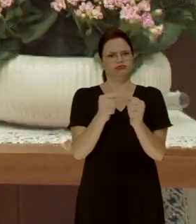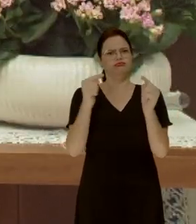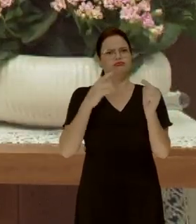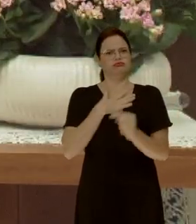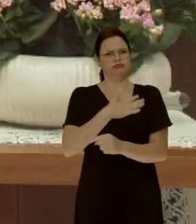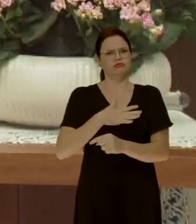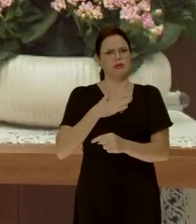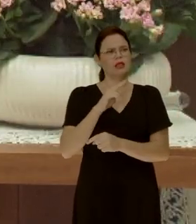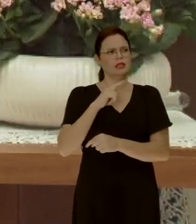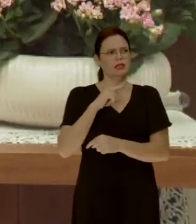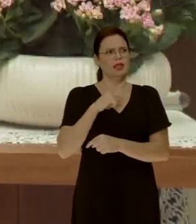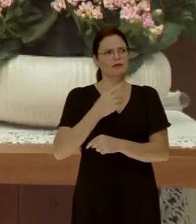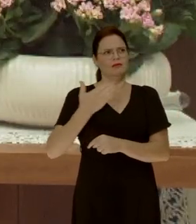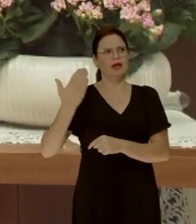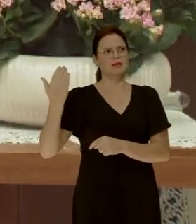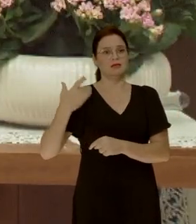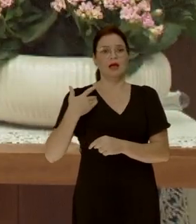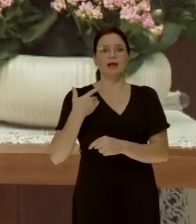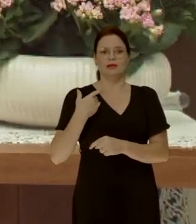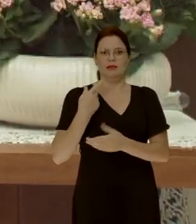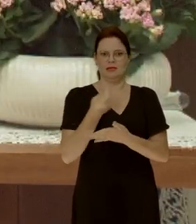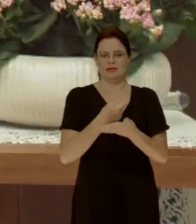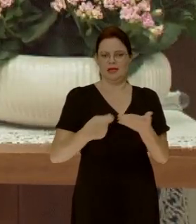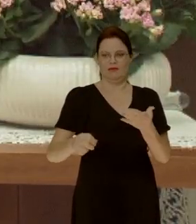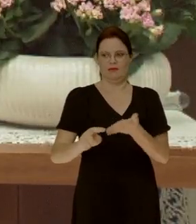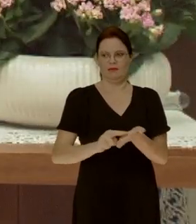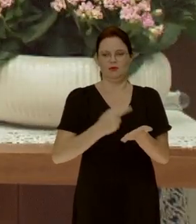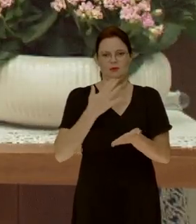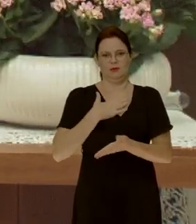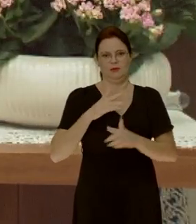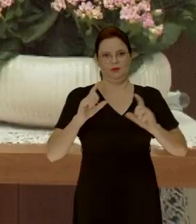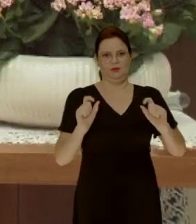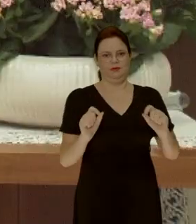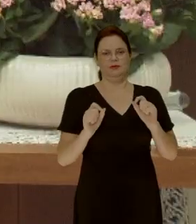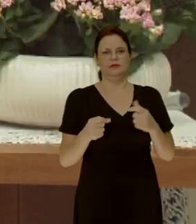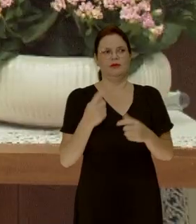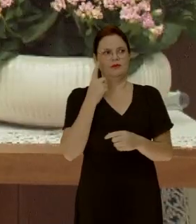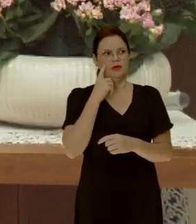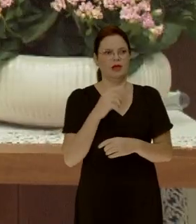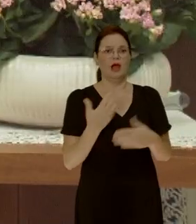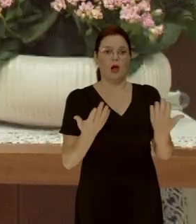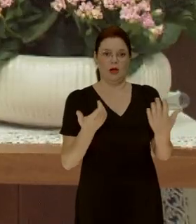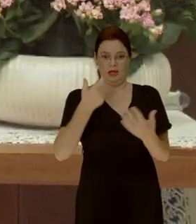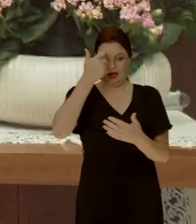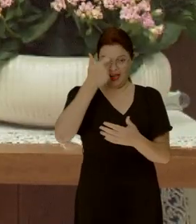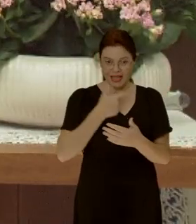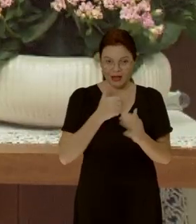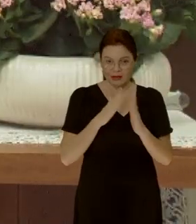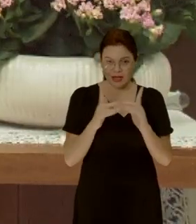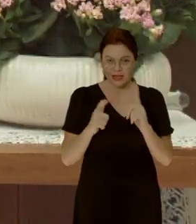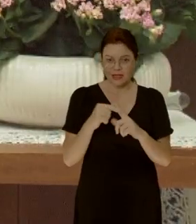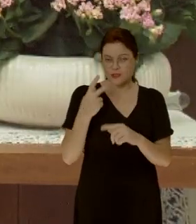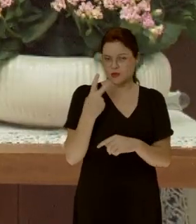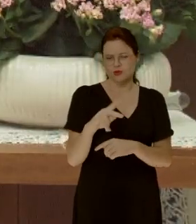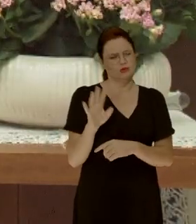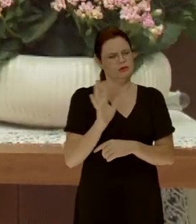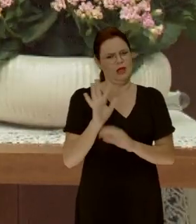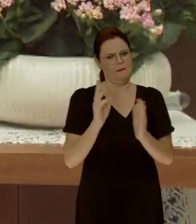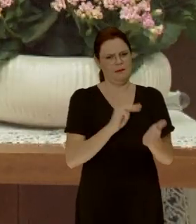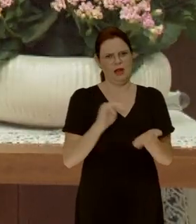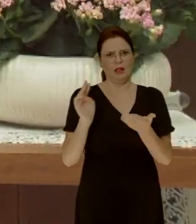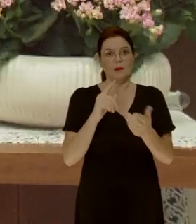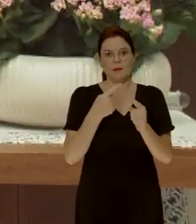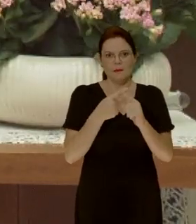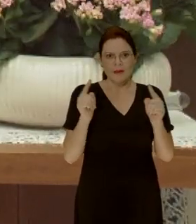último escreveu para mim: fulano, olha aqui, eu não sou dessa igreja, mas eu não